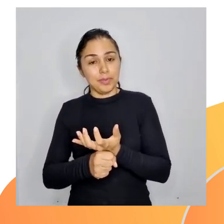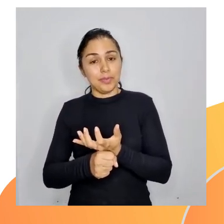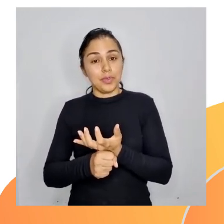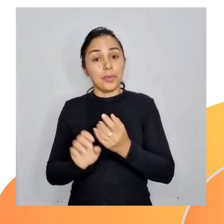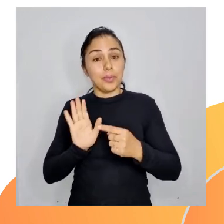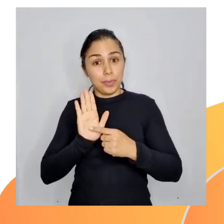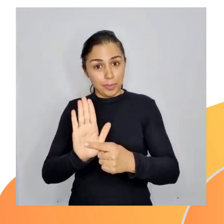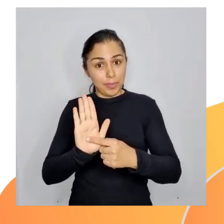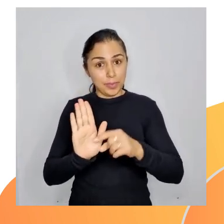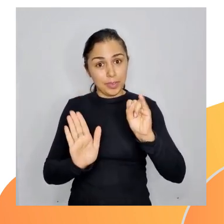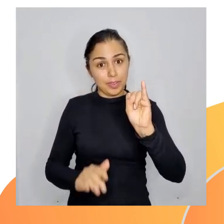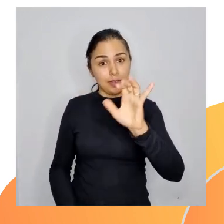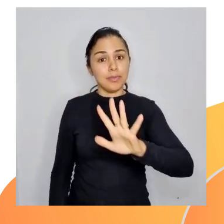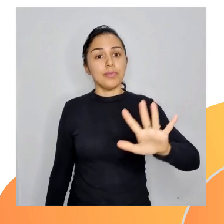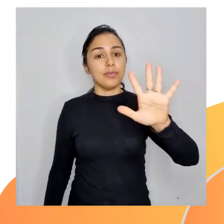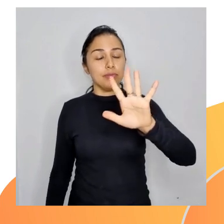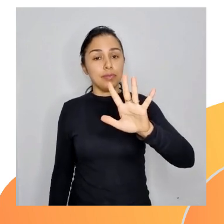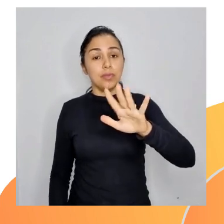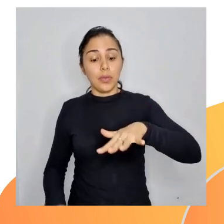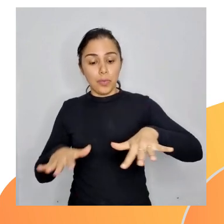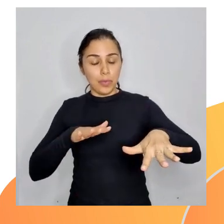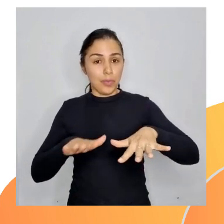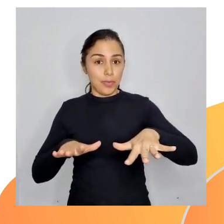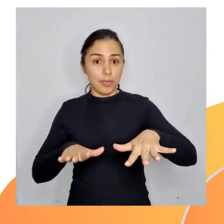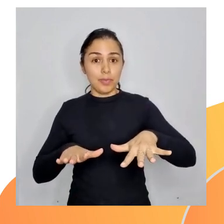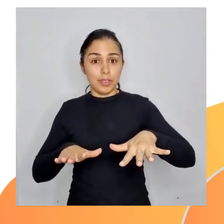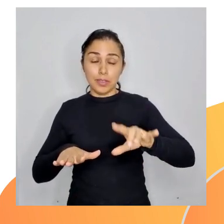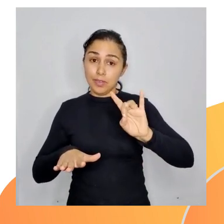imagem mostra para a gente, ela vai andar em 2